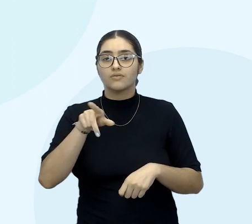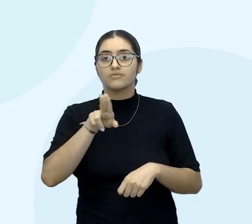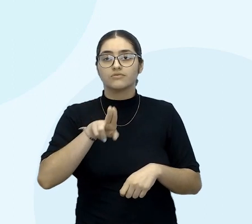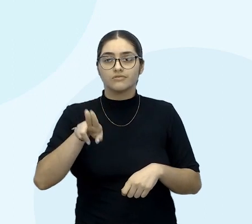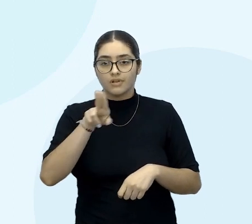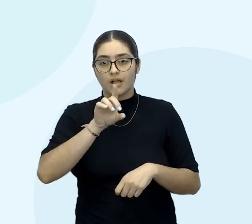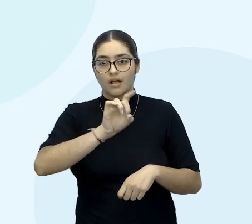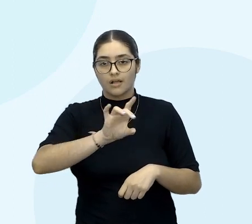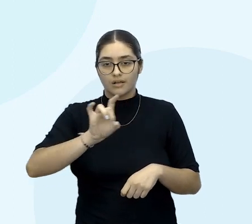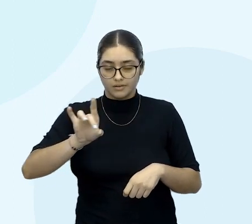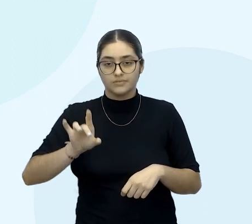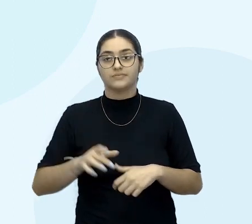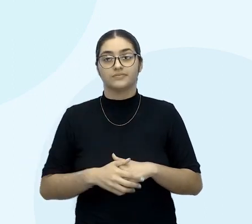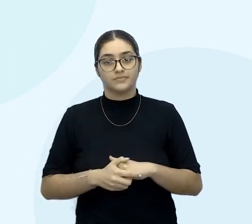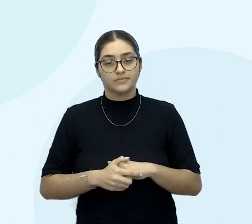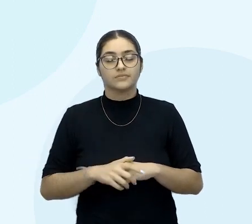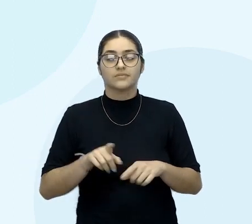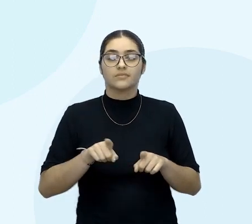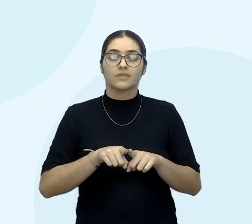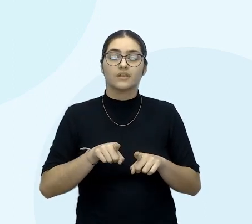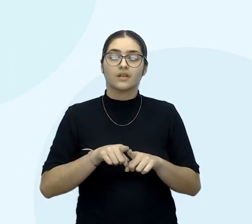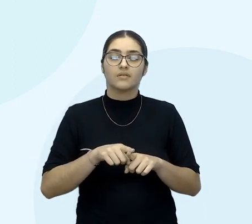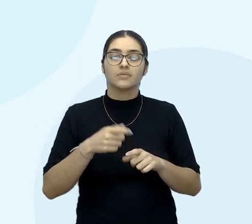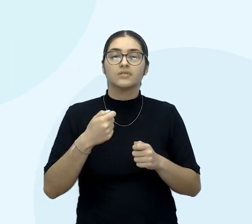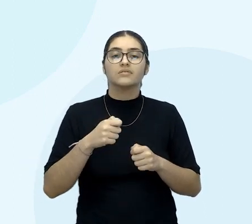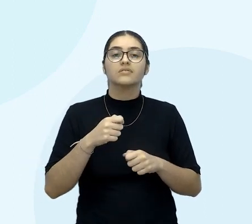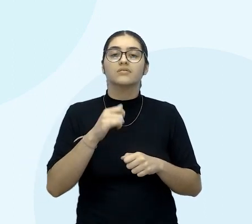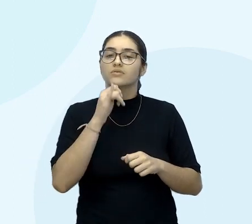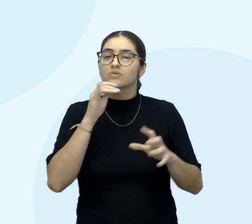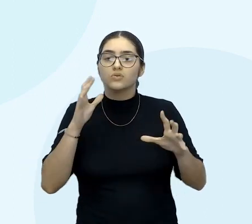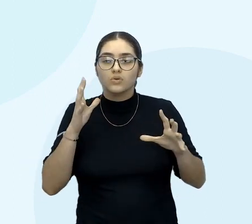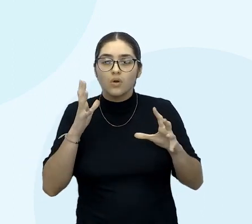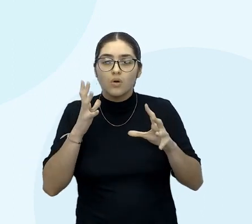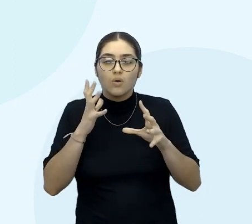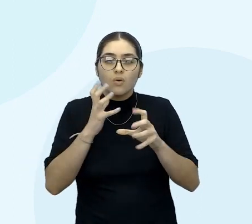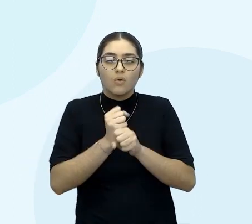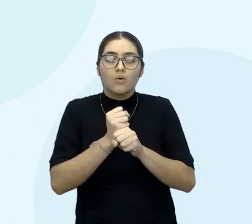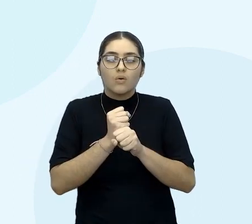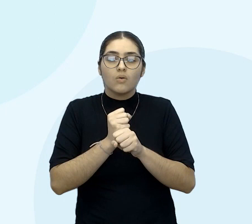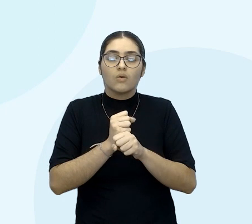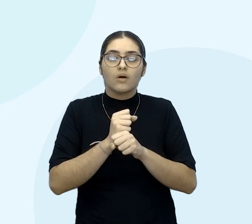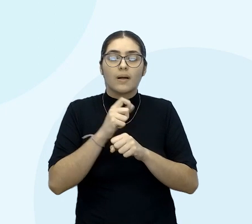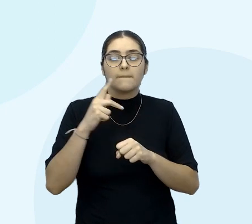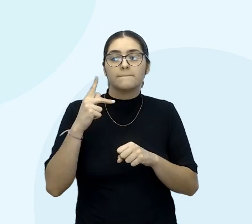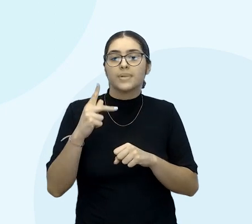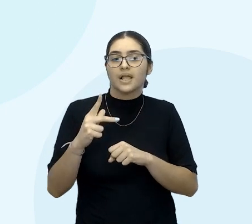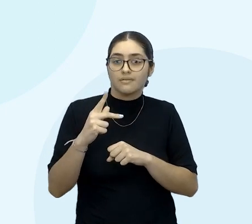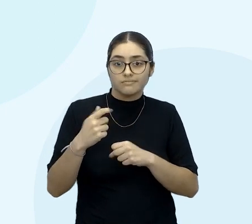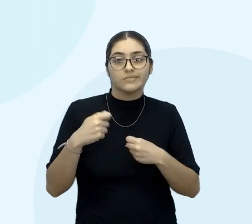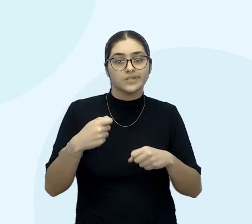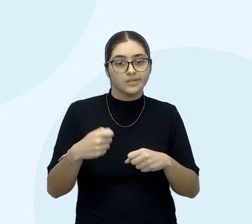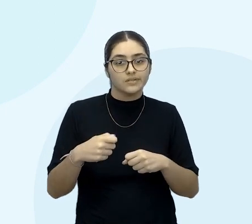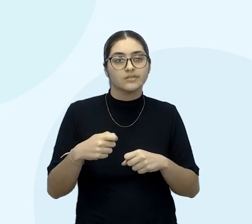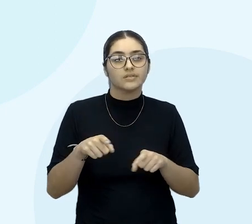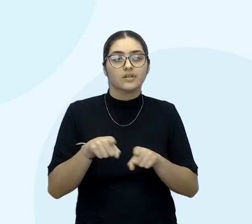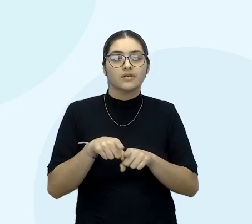unidade. A potência total, né, somando todas essas potências unitárias, e o tempo